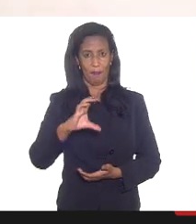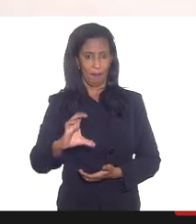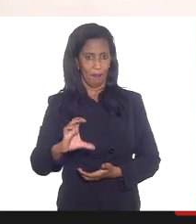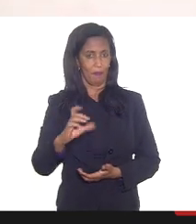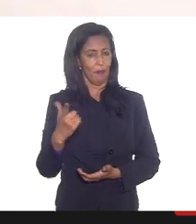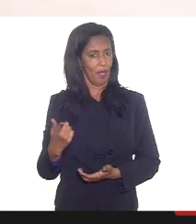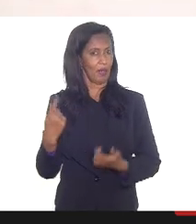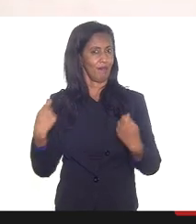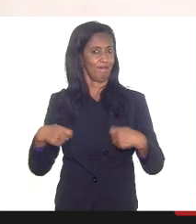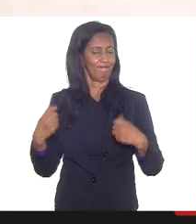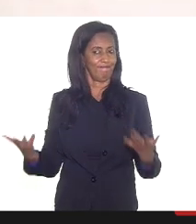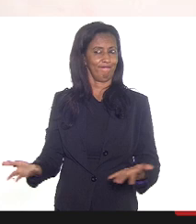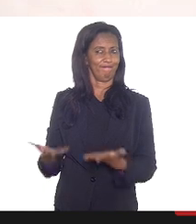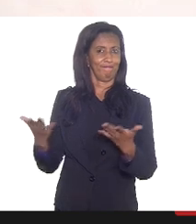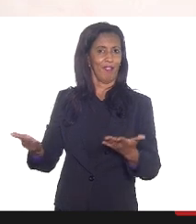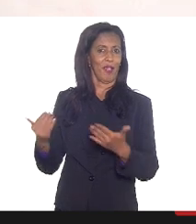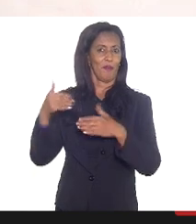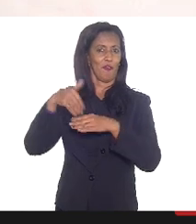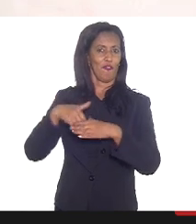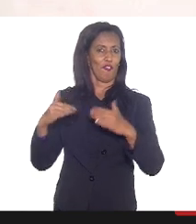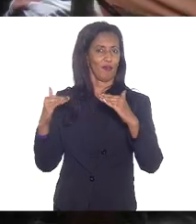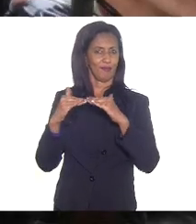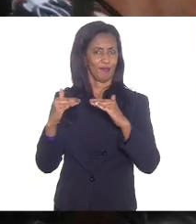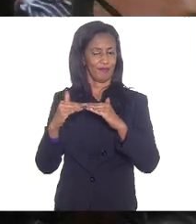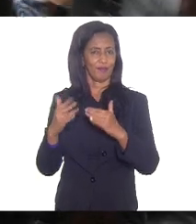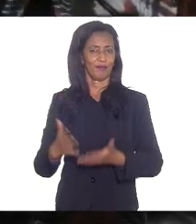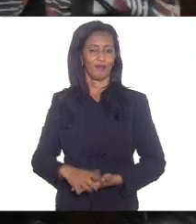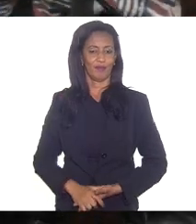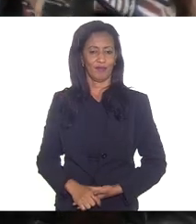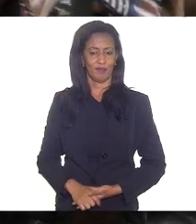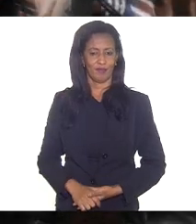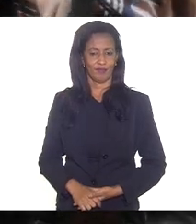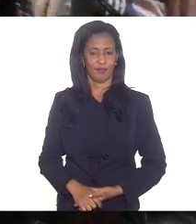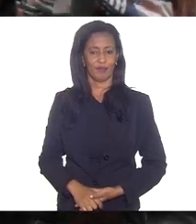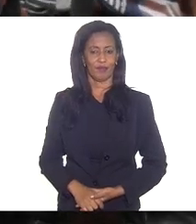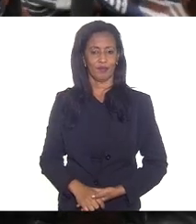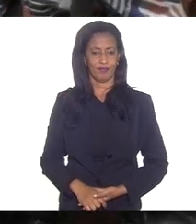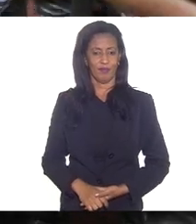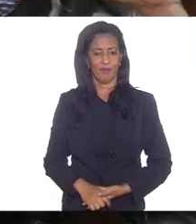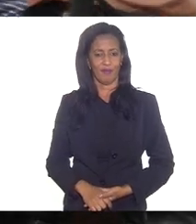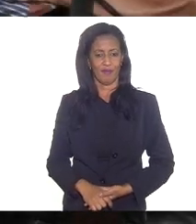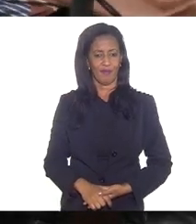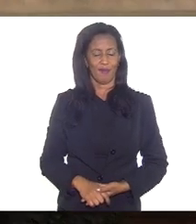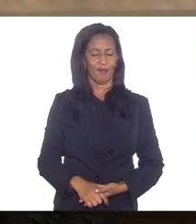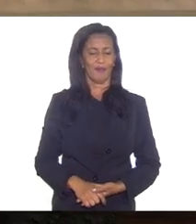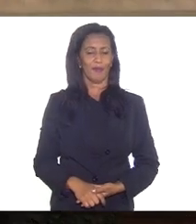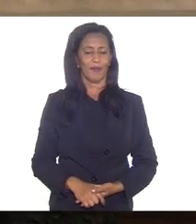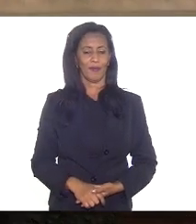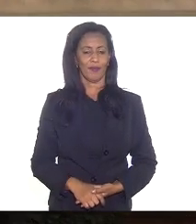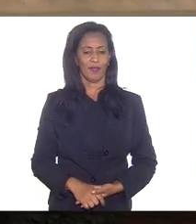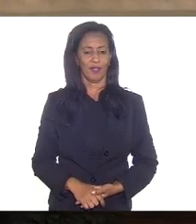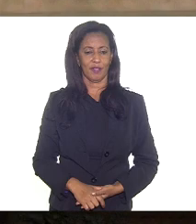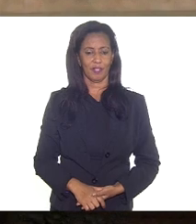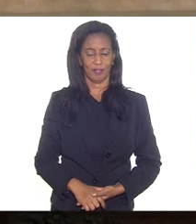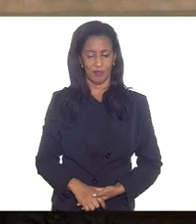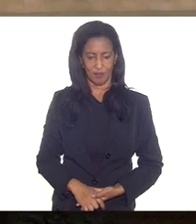merece prosperar e o meu voto é favorável. Vota sim a deputada e desembargadora Dani Monteiro.